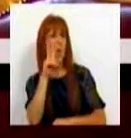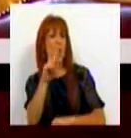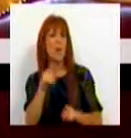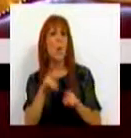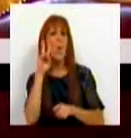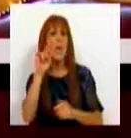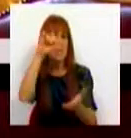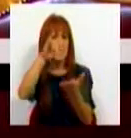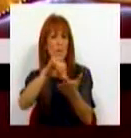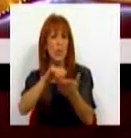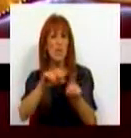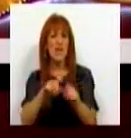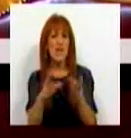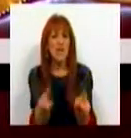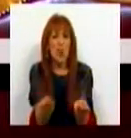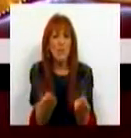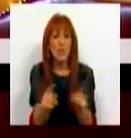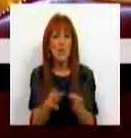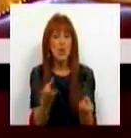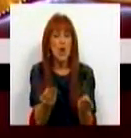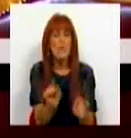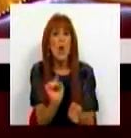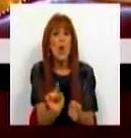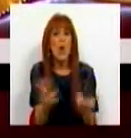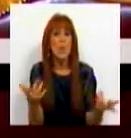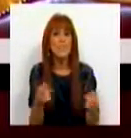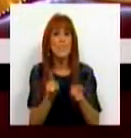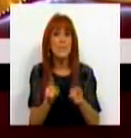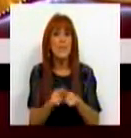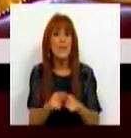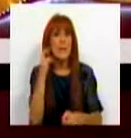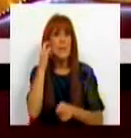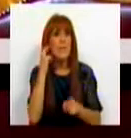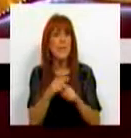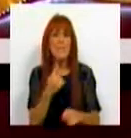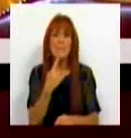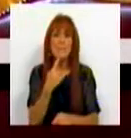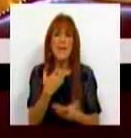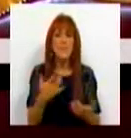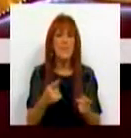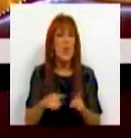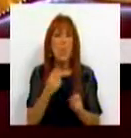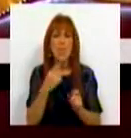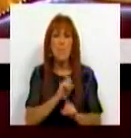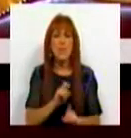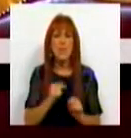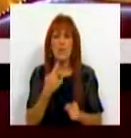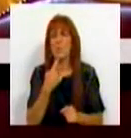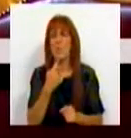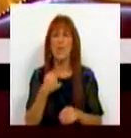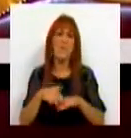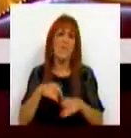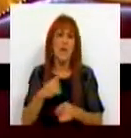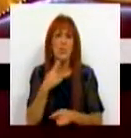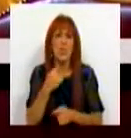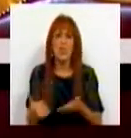o olhar central, que é o do software. E o do software é pensarmos e percebermos que não é possível, por muito que façamos,